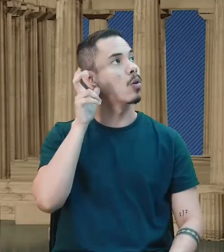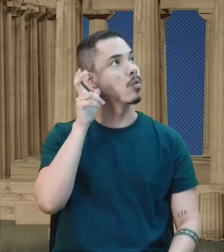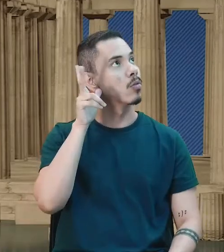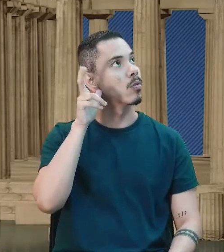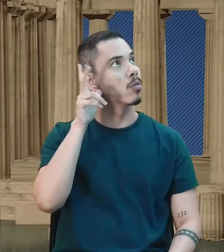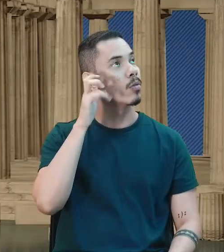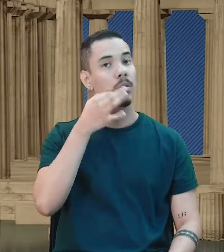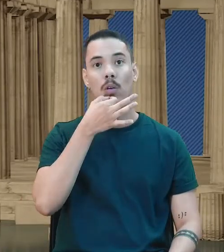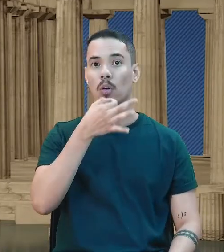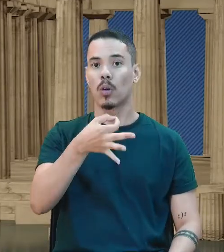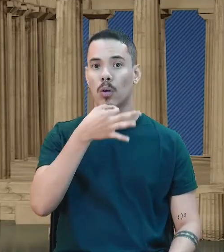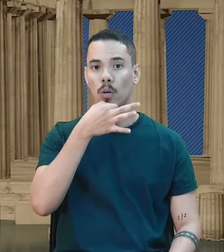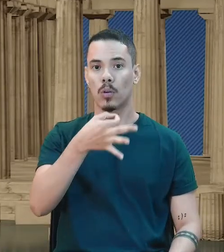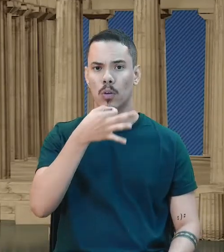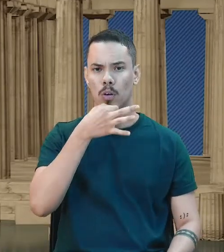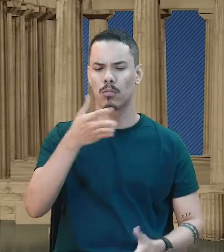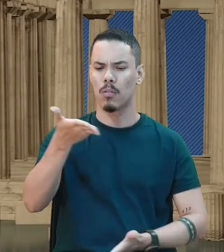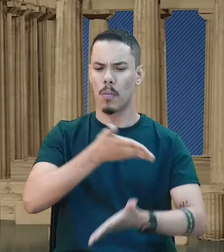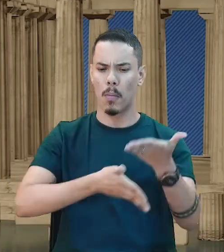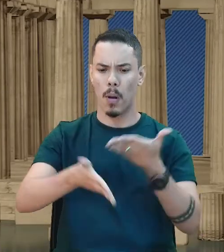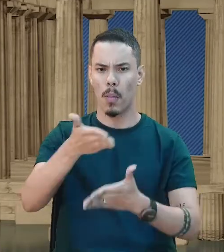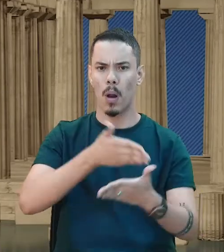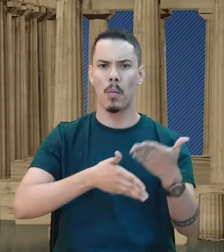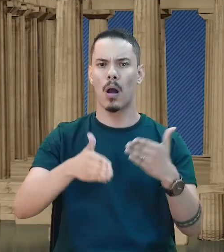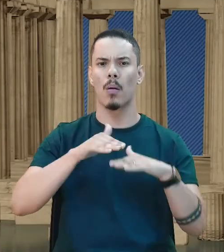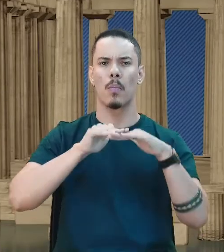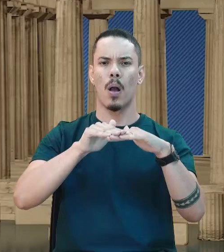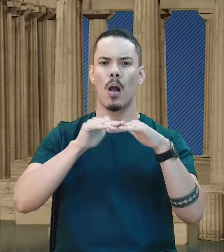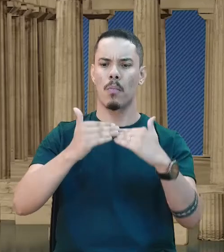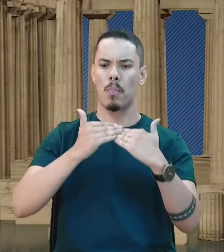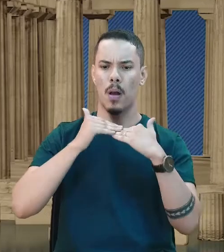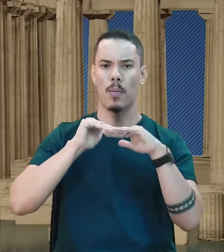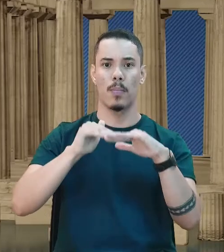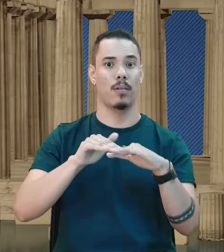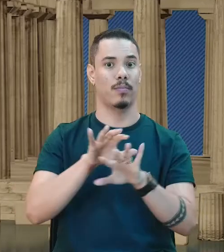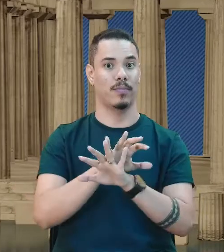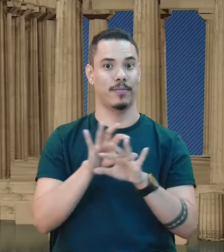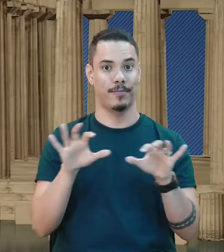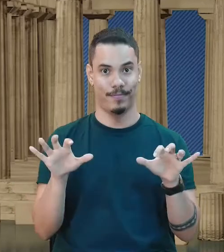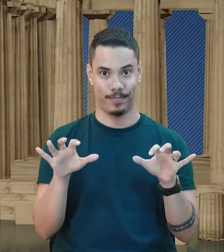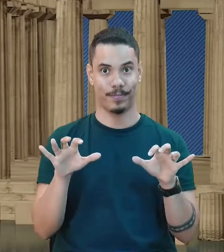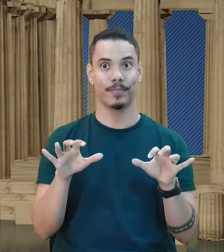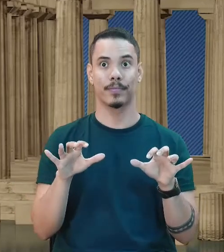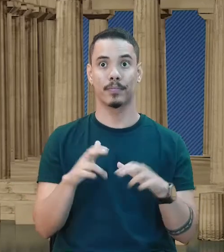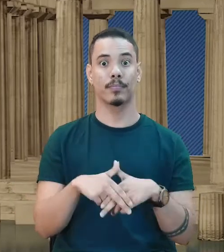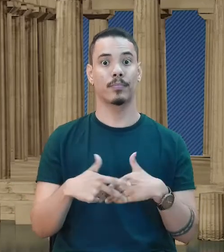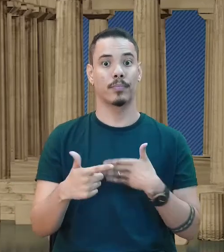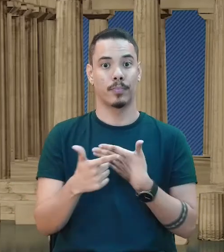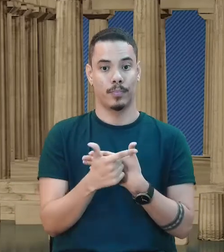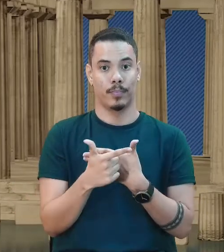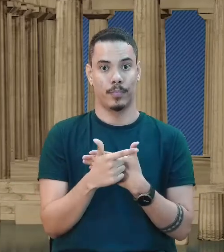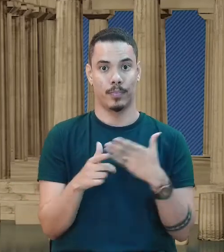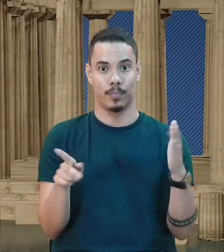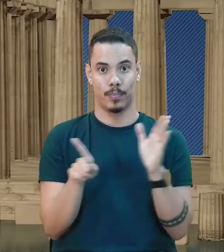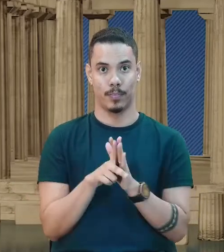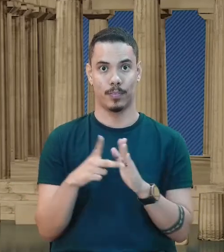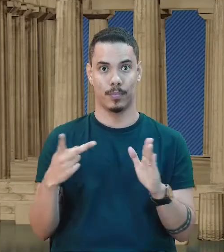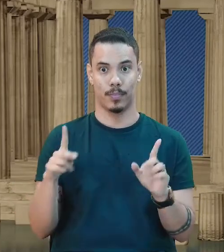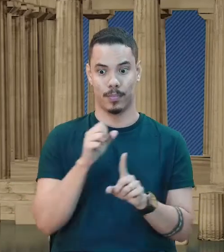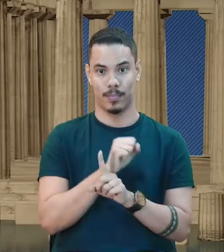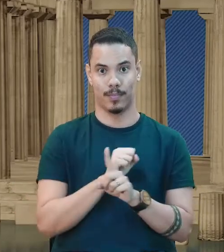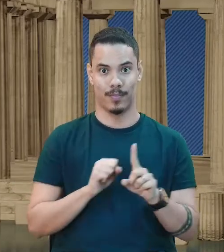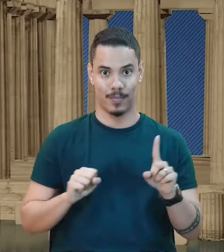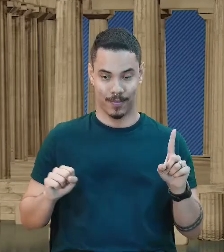e também participando. Querendo ou não, como o papel que ela exercia na sociedade era